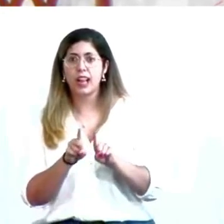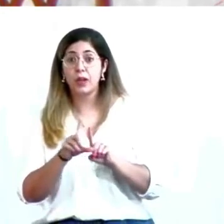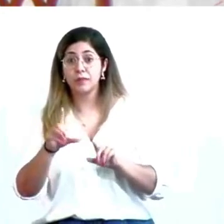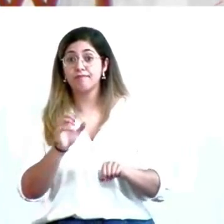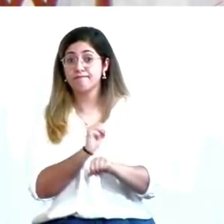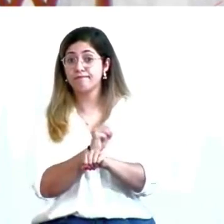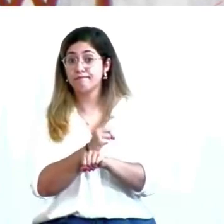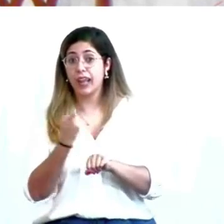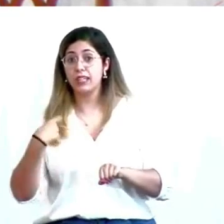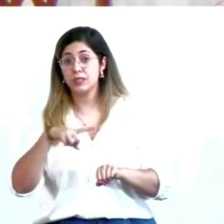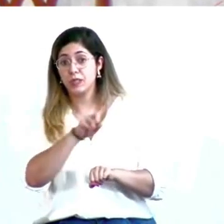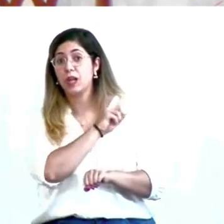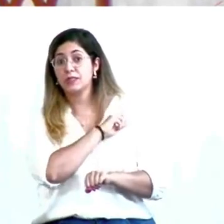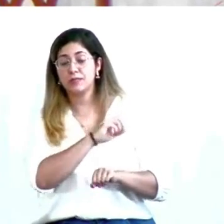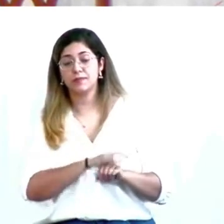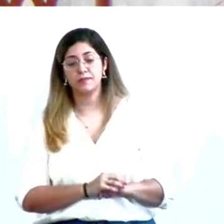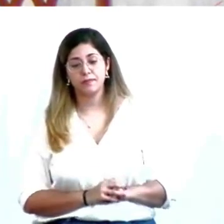nós.